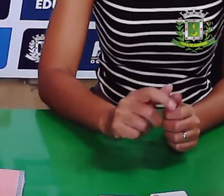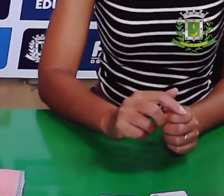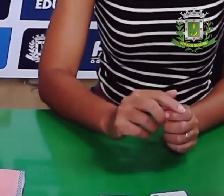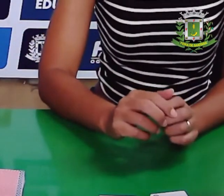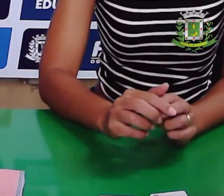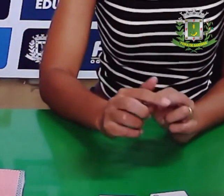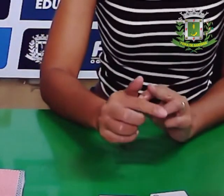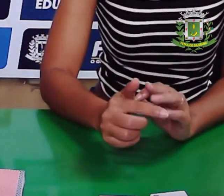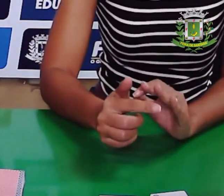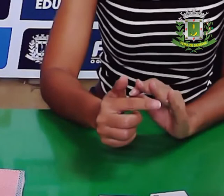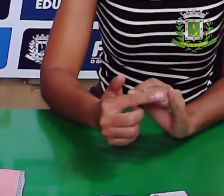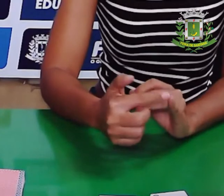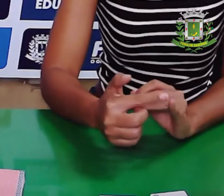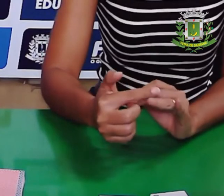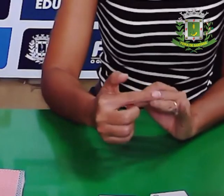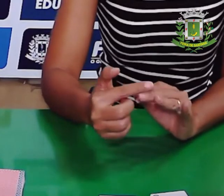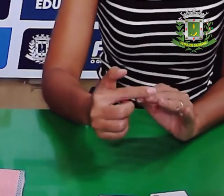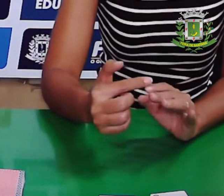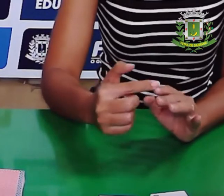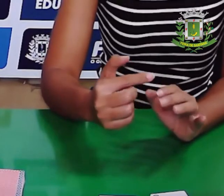eu ver.